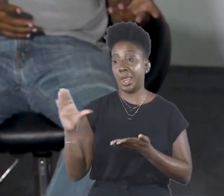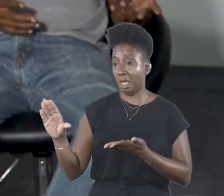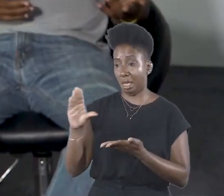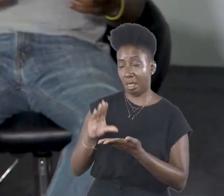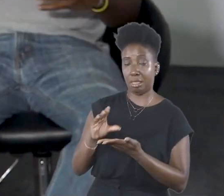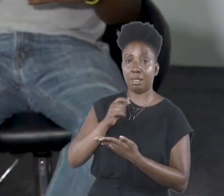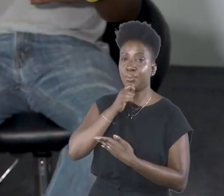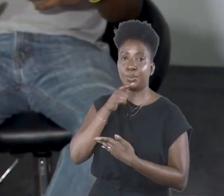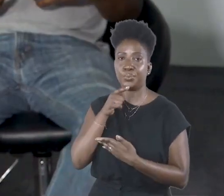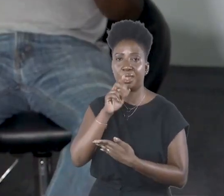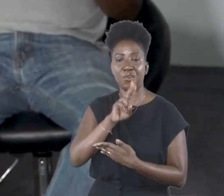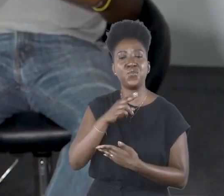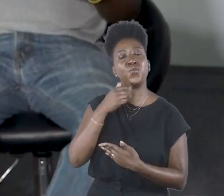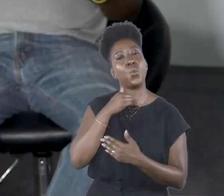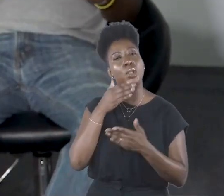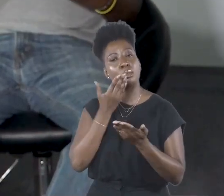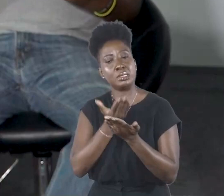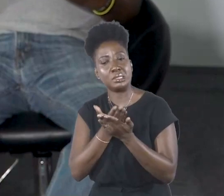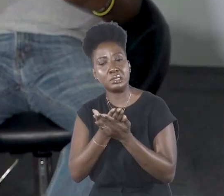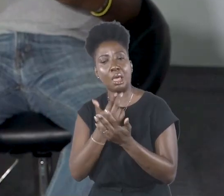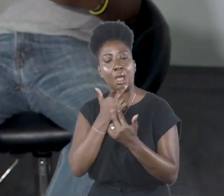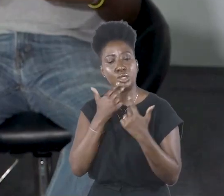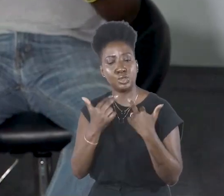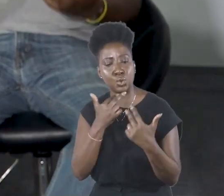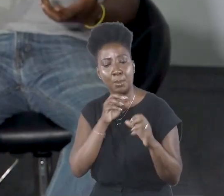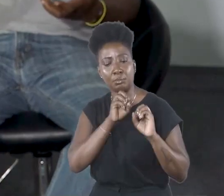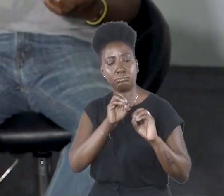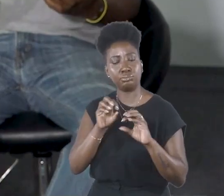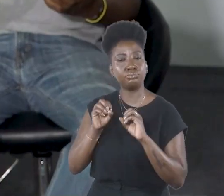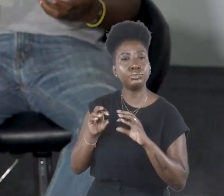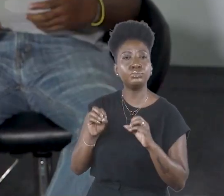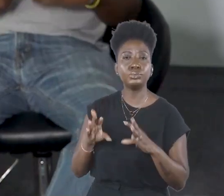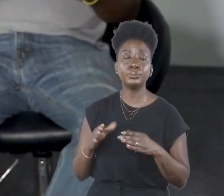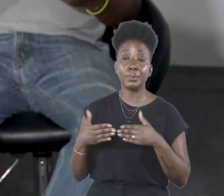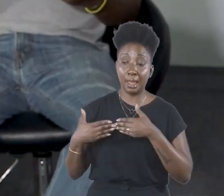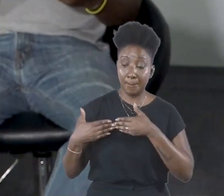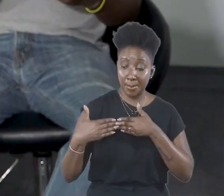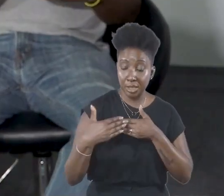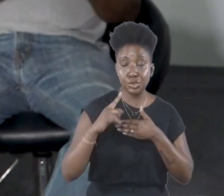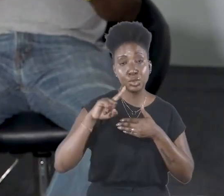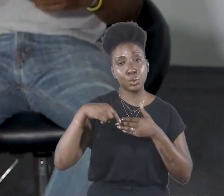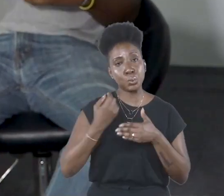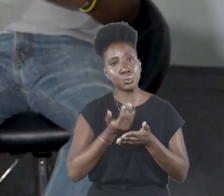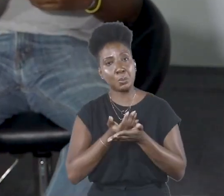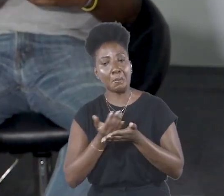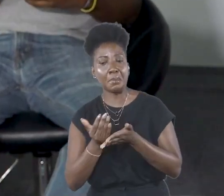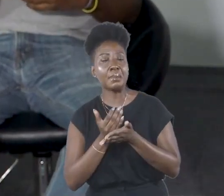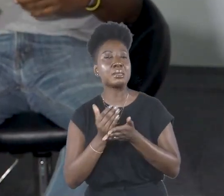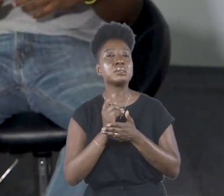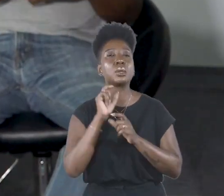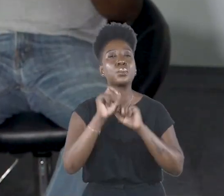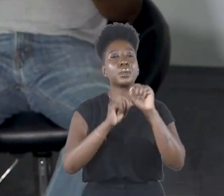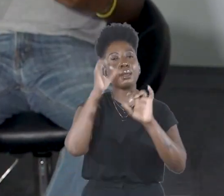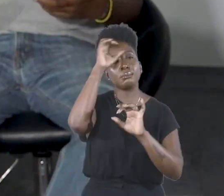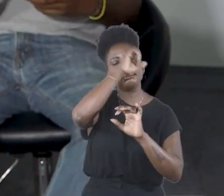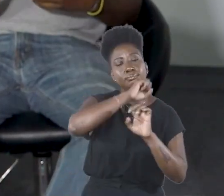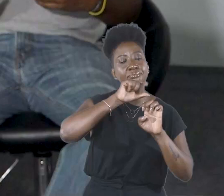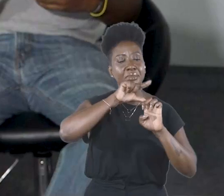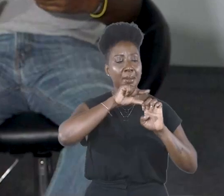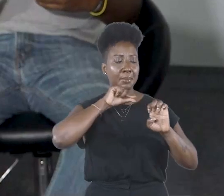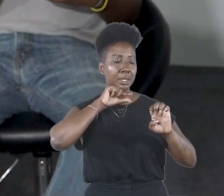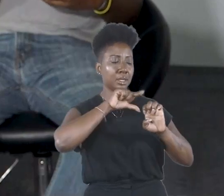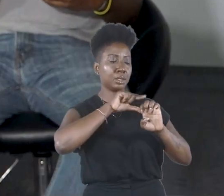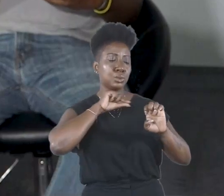dar aula de línguas, vou usar o que eu tenho para sobreviver. E a partir daí, a gente começa a descobrir as questões